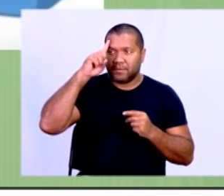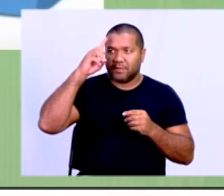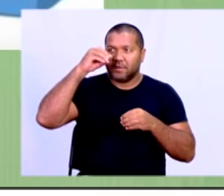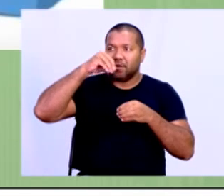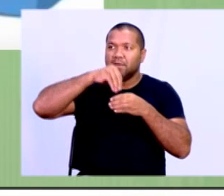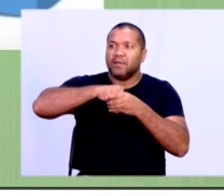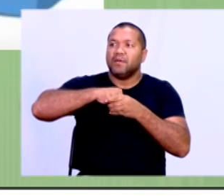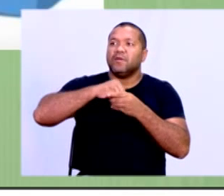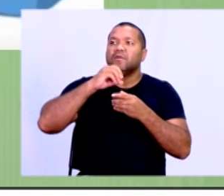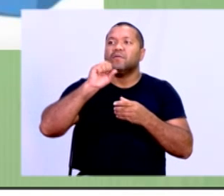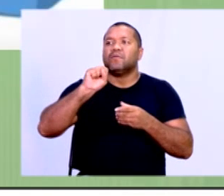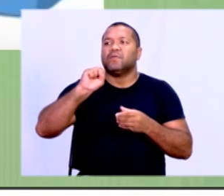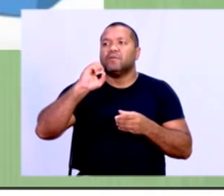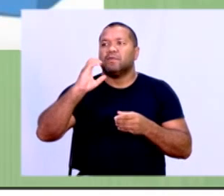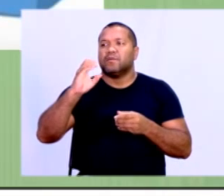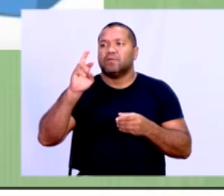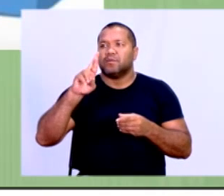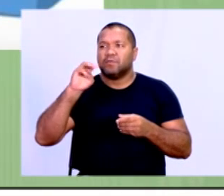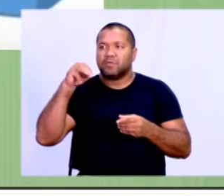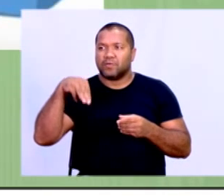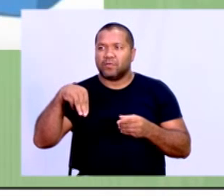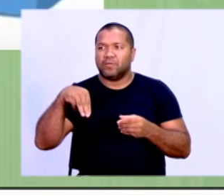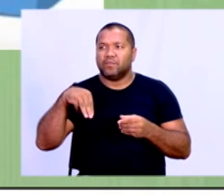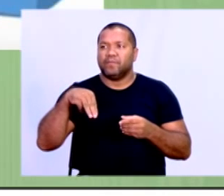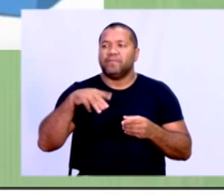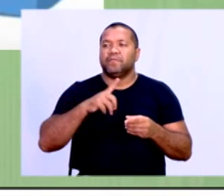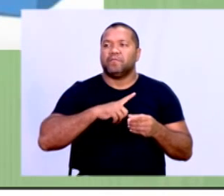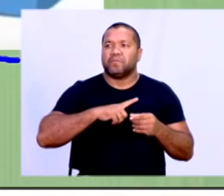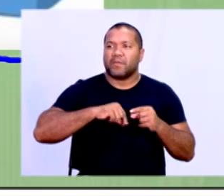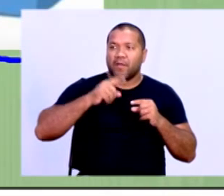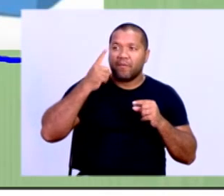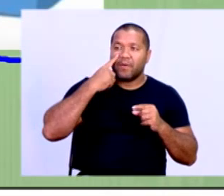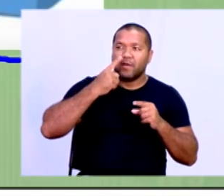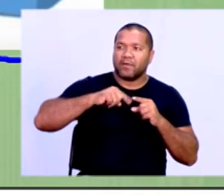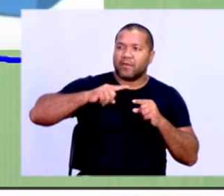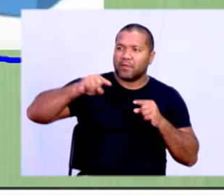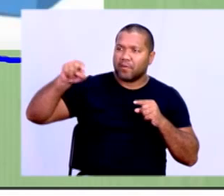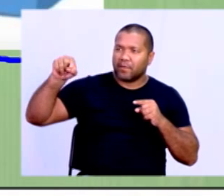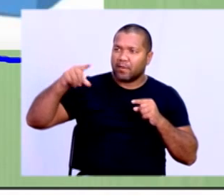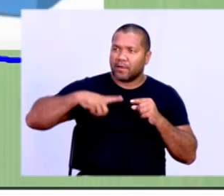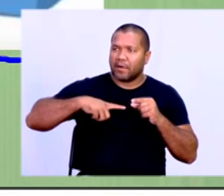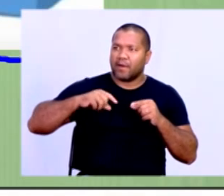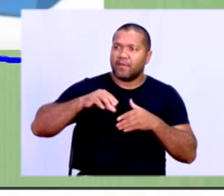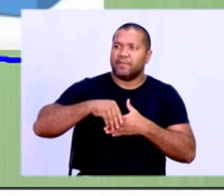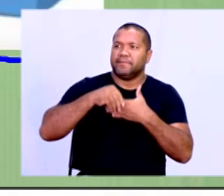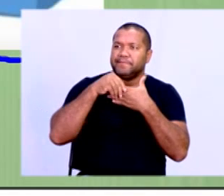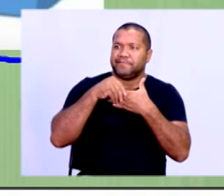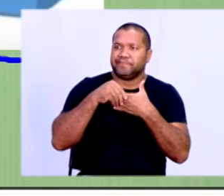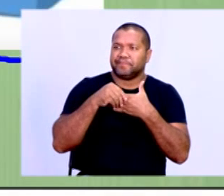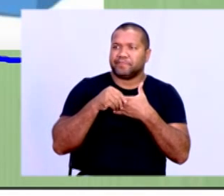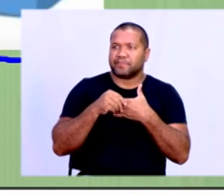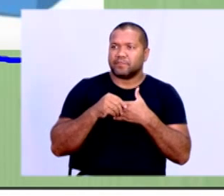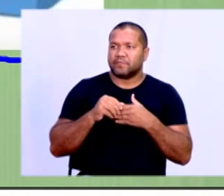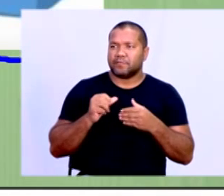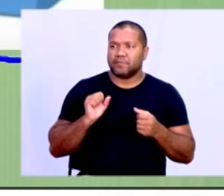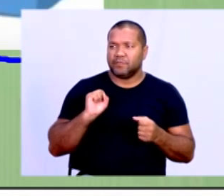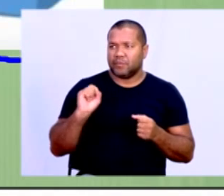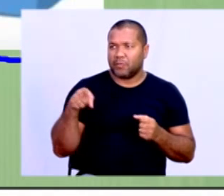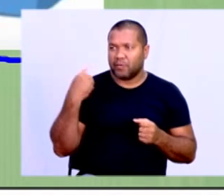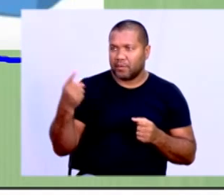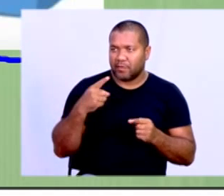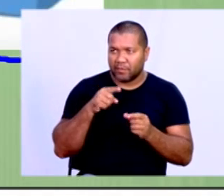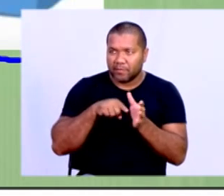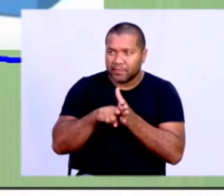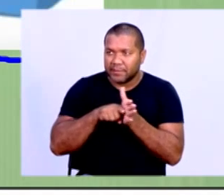Então, eu tenho esse gráfico principal do Scrum, que se vocês forem pesquisar na